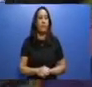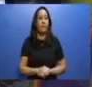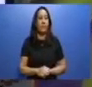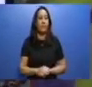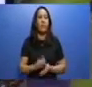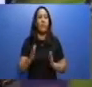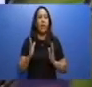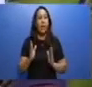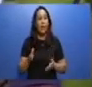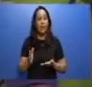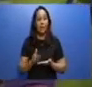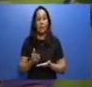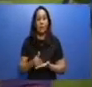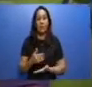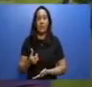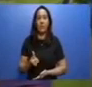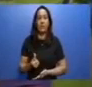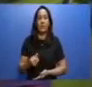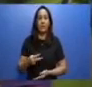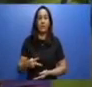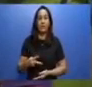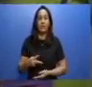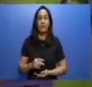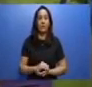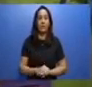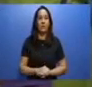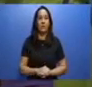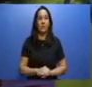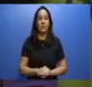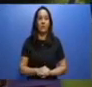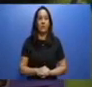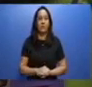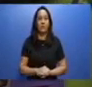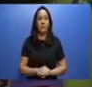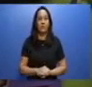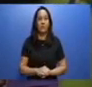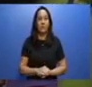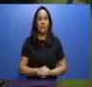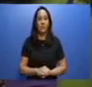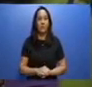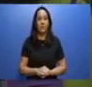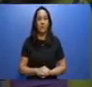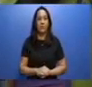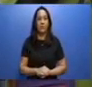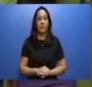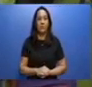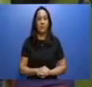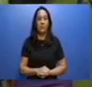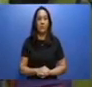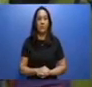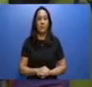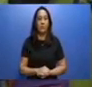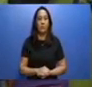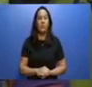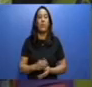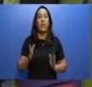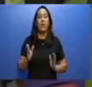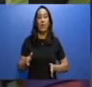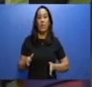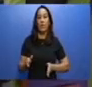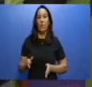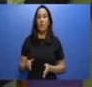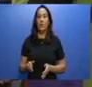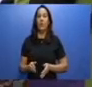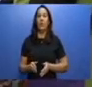Agora, vai lá para a página 62. Nós vamos fazer um estudo da arte indígena. Vamos